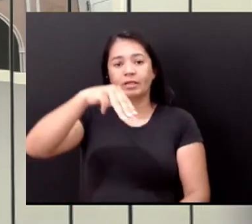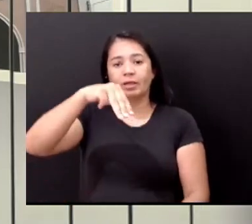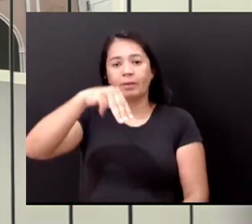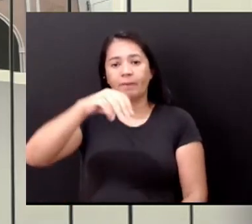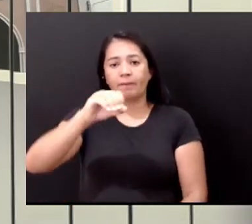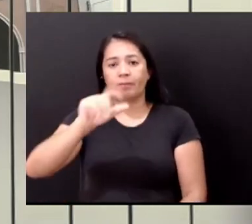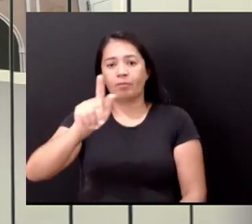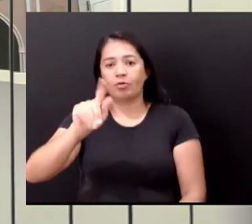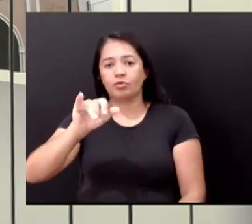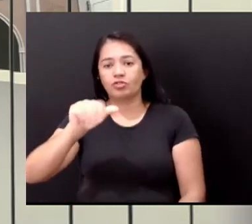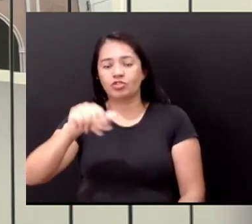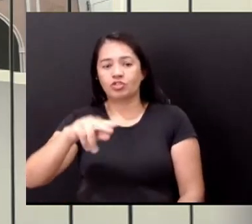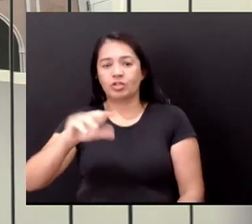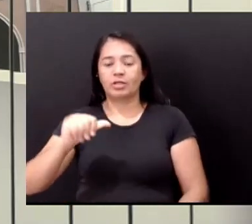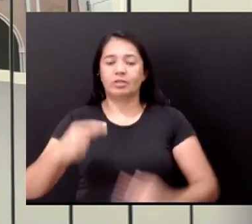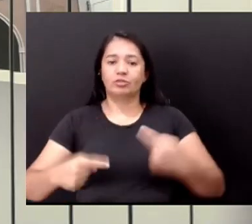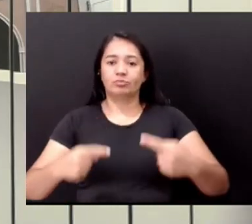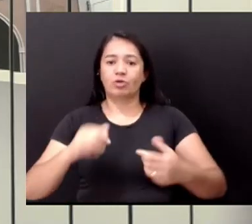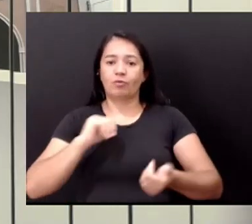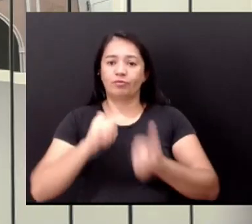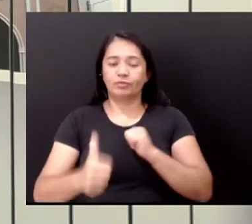o futuro do local.